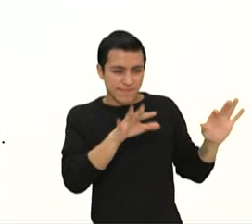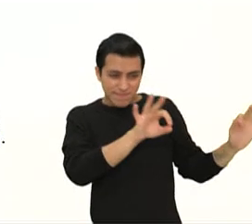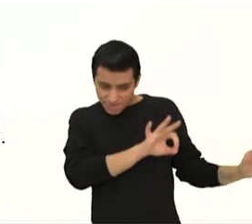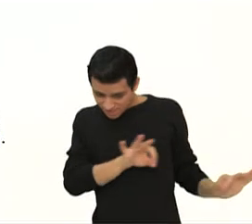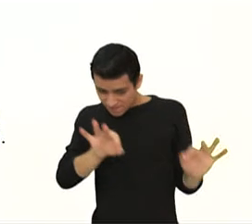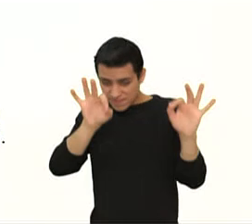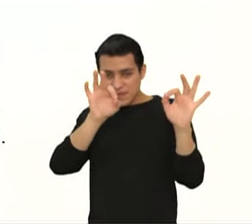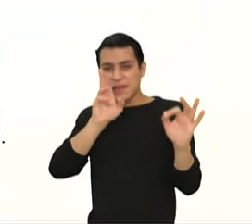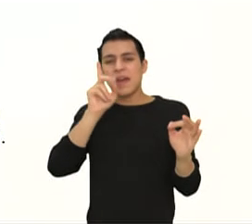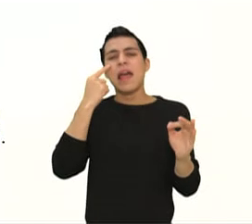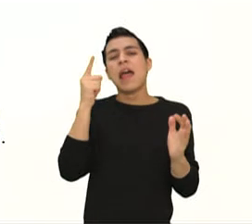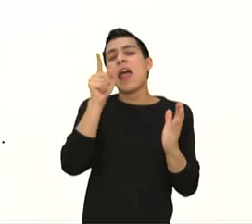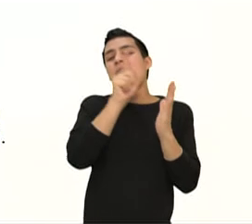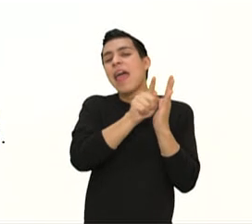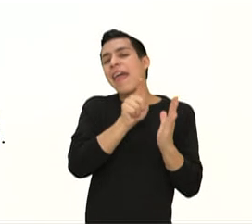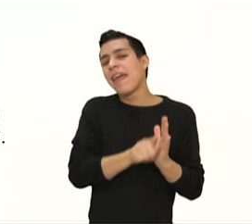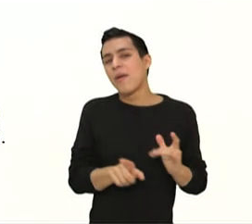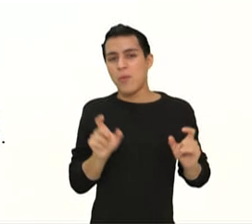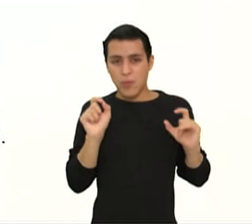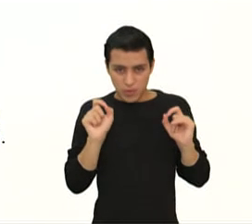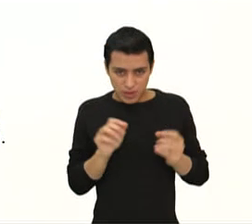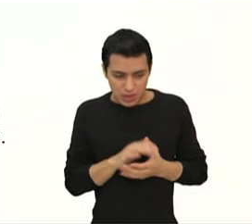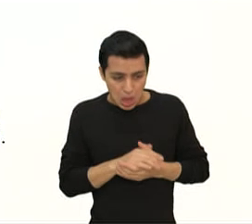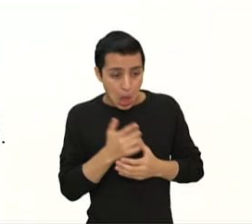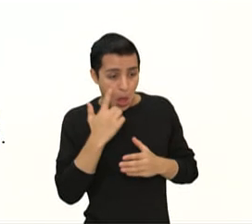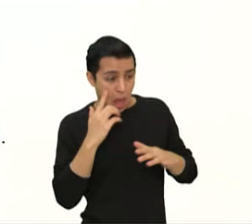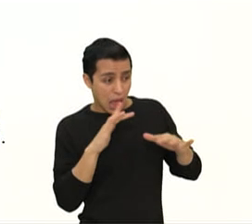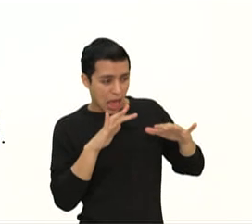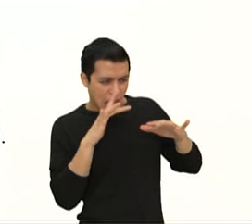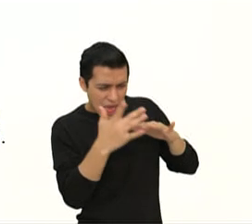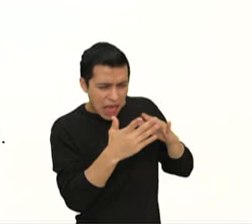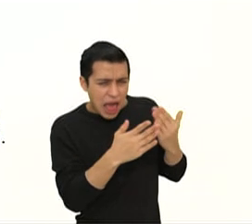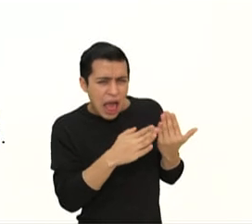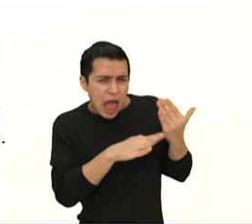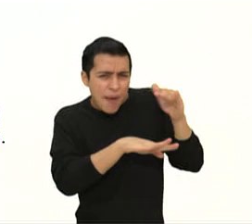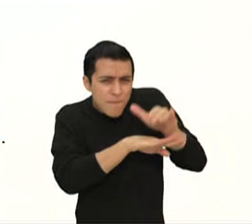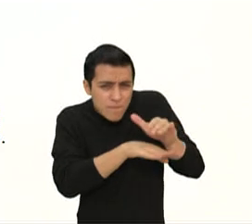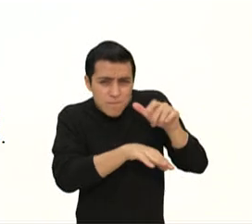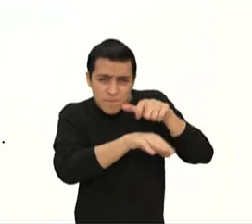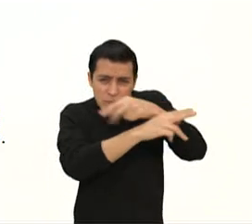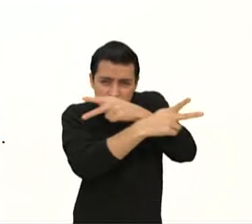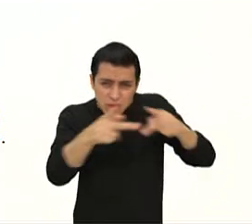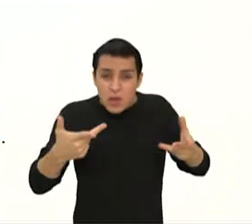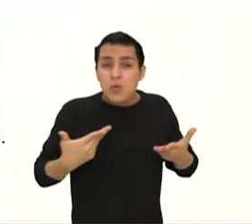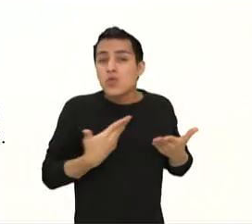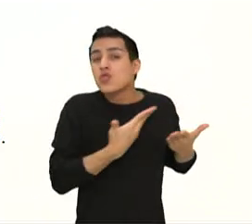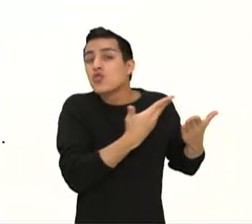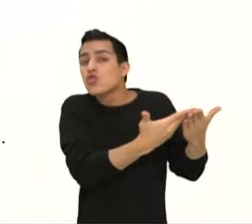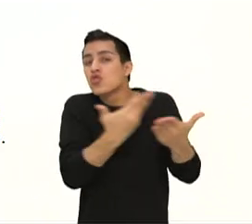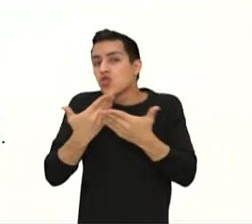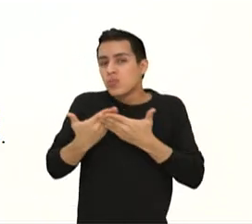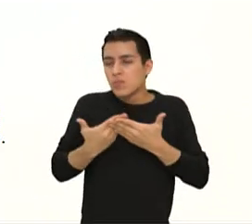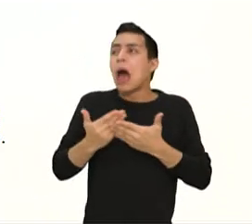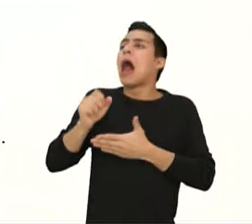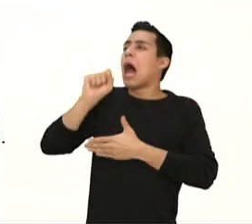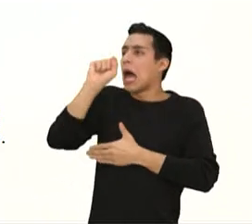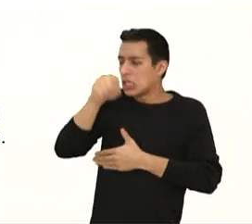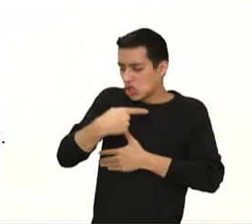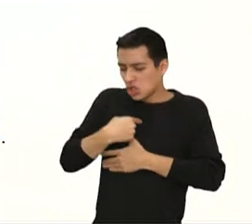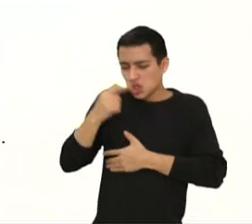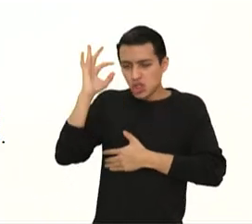Essa enquete nós temos assim: as redes sociais colaboram com seus momentos de estudo? Sim, eu